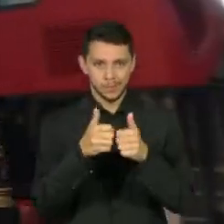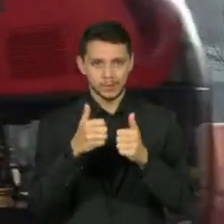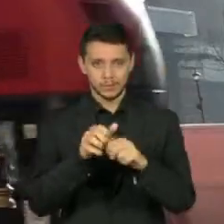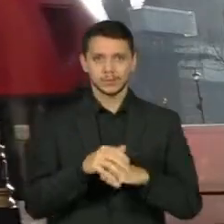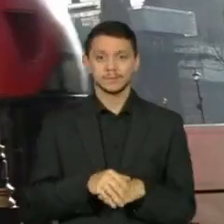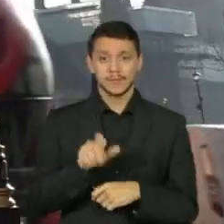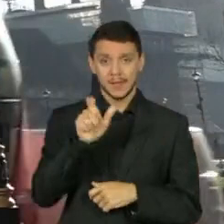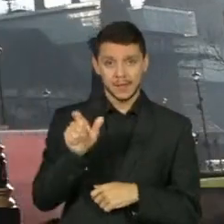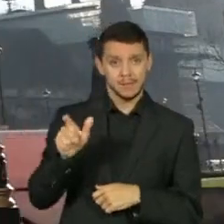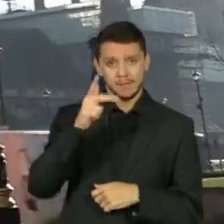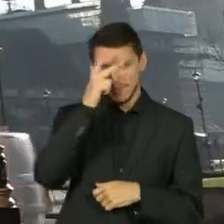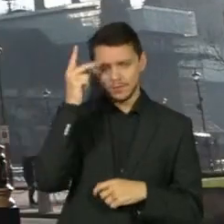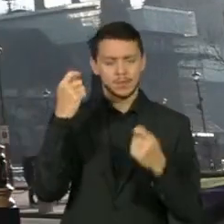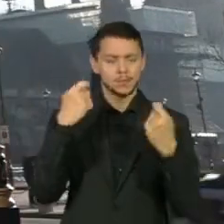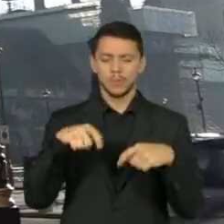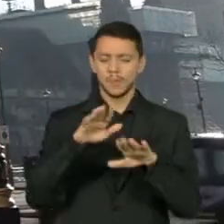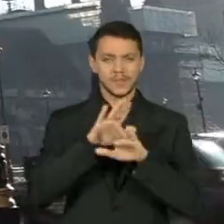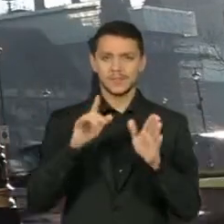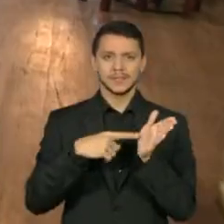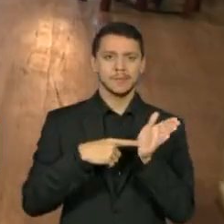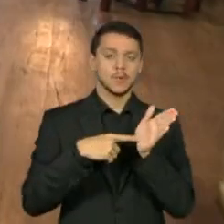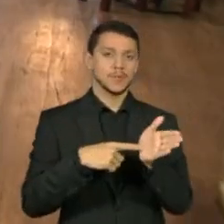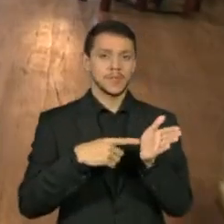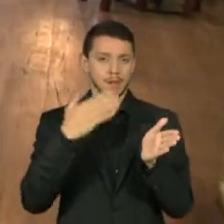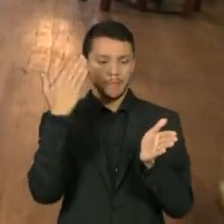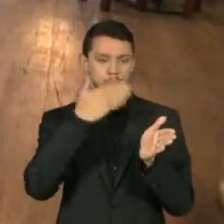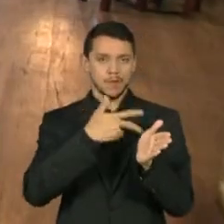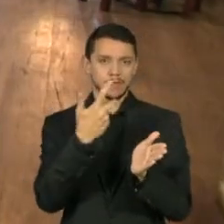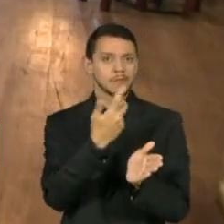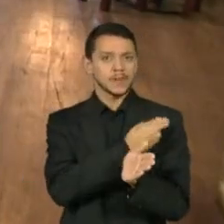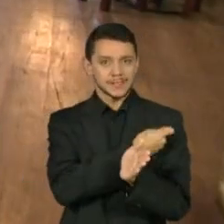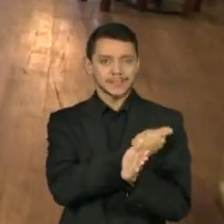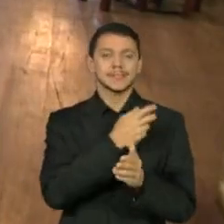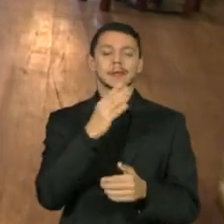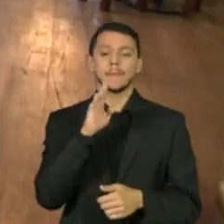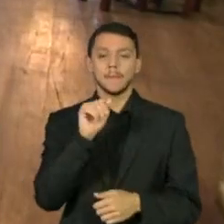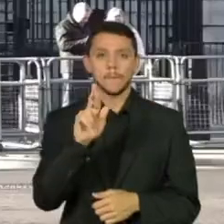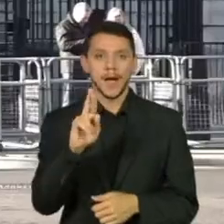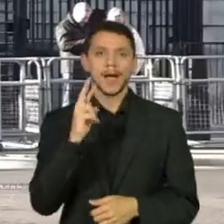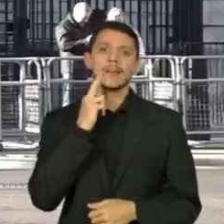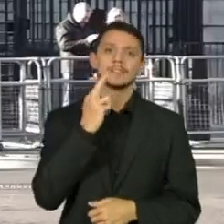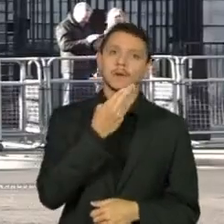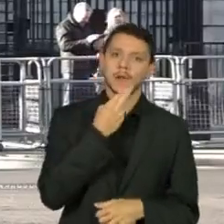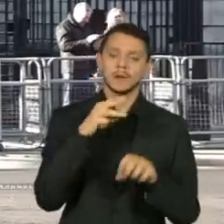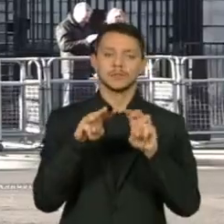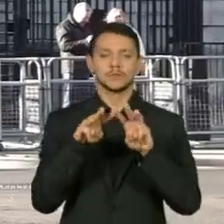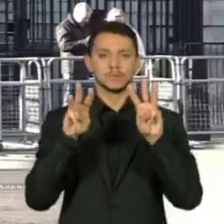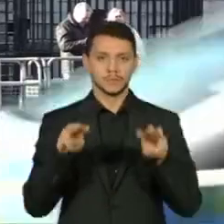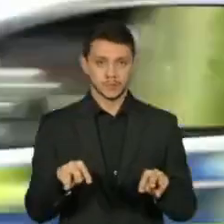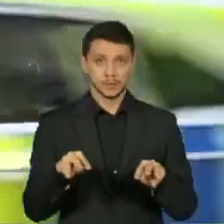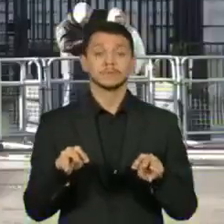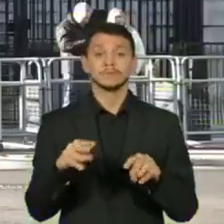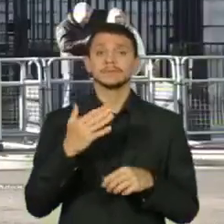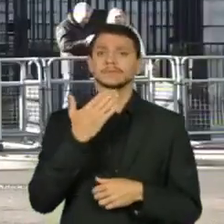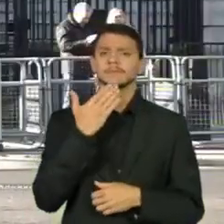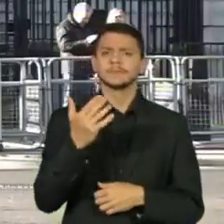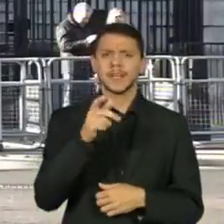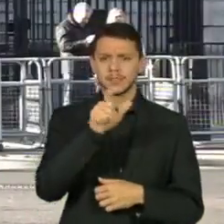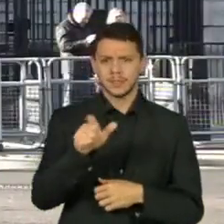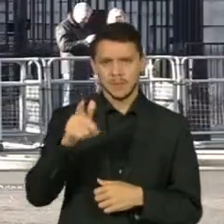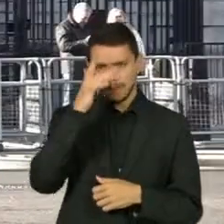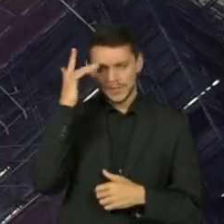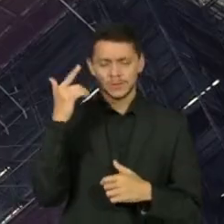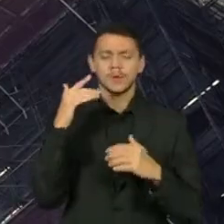não precisarão mais apresentar o passaporte da vacina em bares restaurantes e museus o pedido para que as pessoas trabalhem